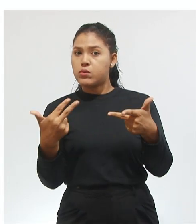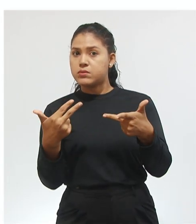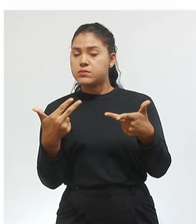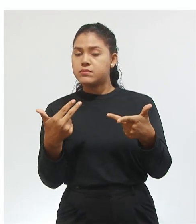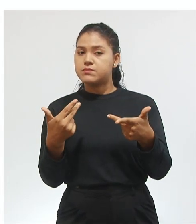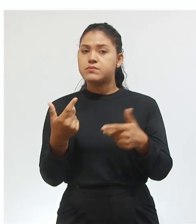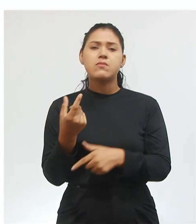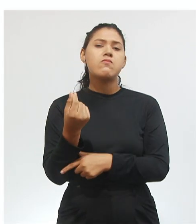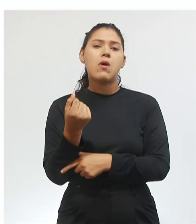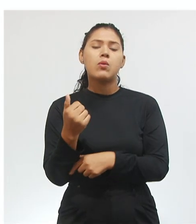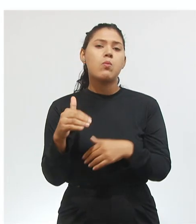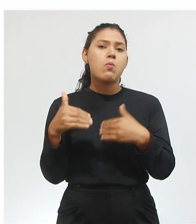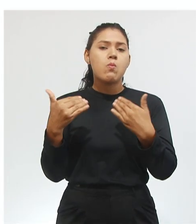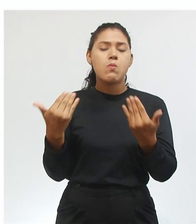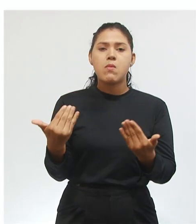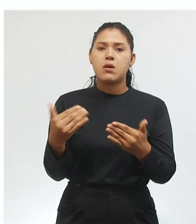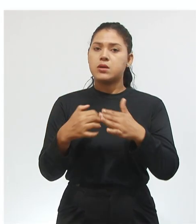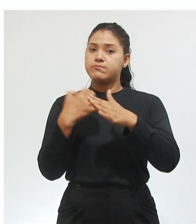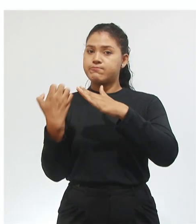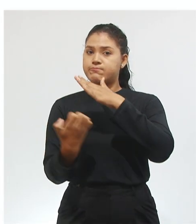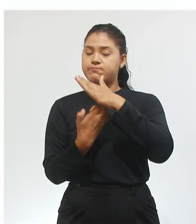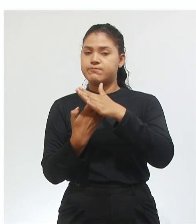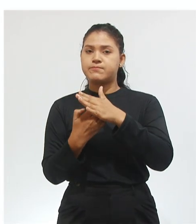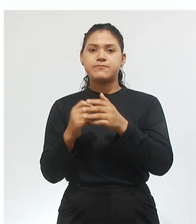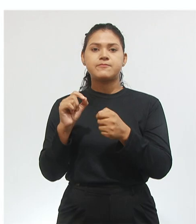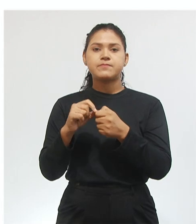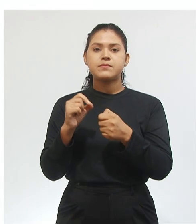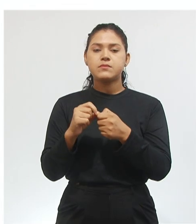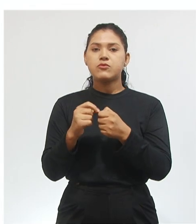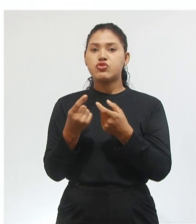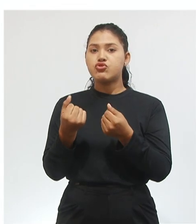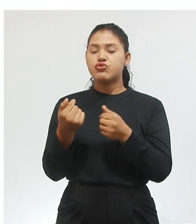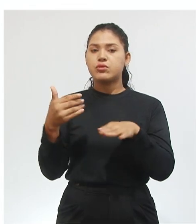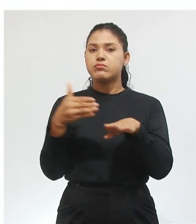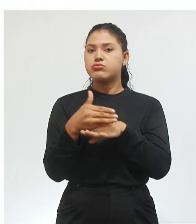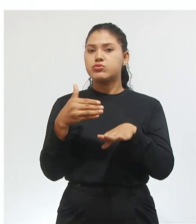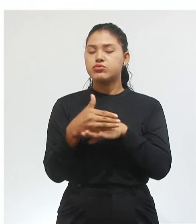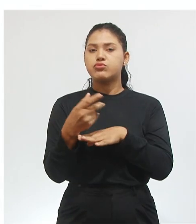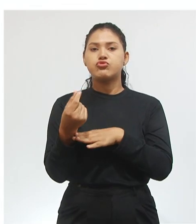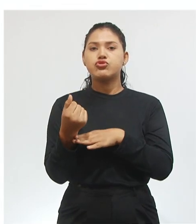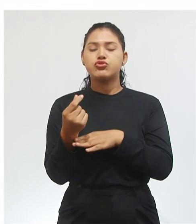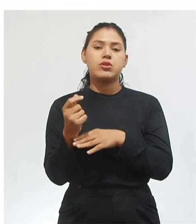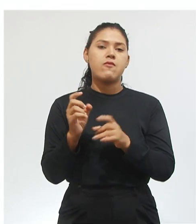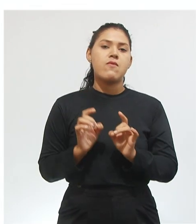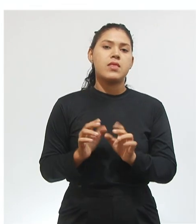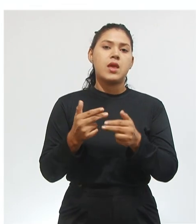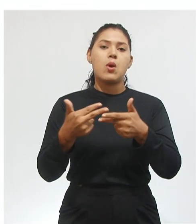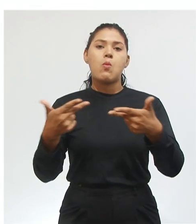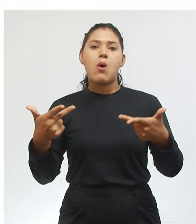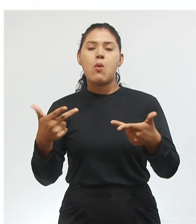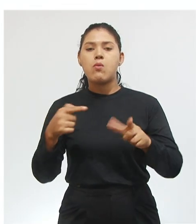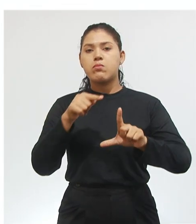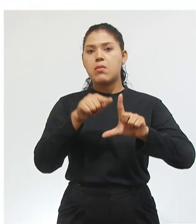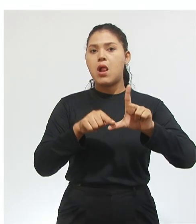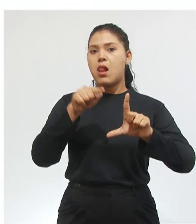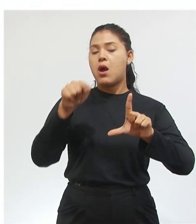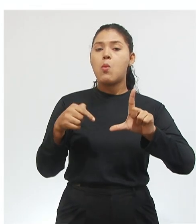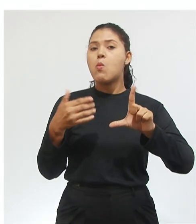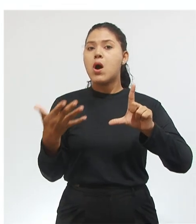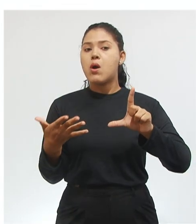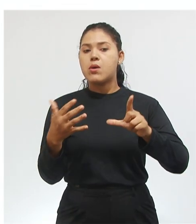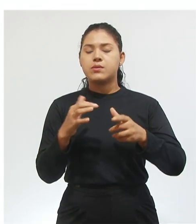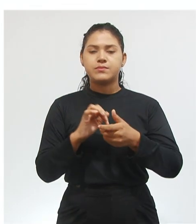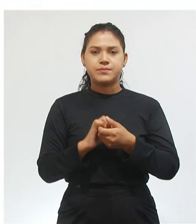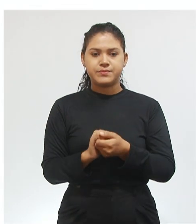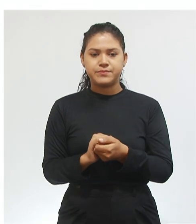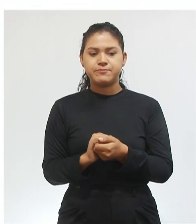e quanto que a organização vai ter de entrada de faturamento de lucro nesse processo todo então nós